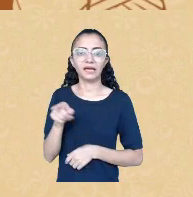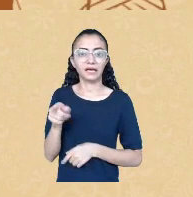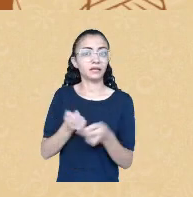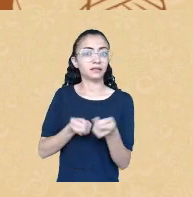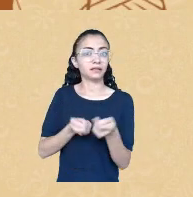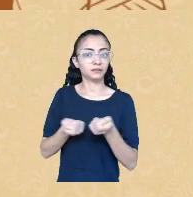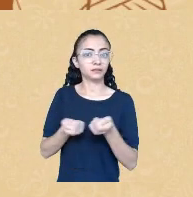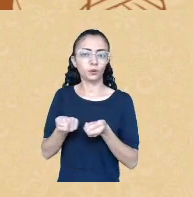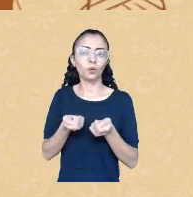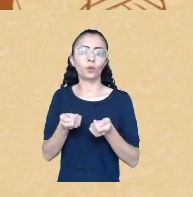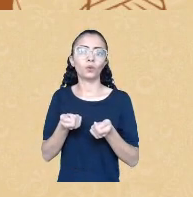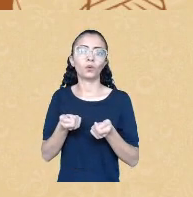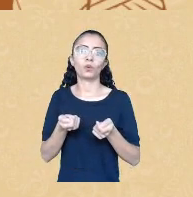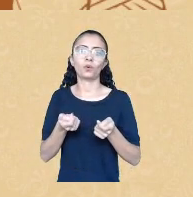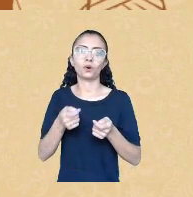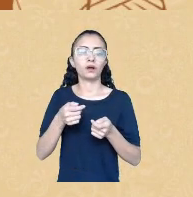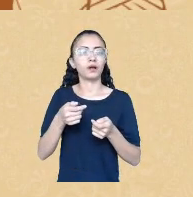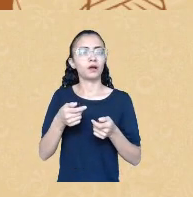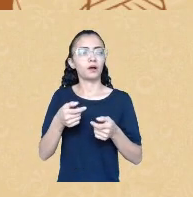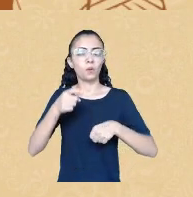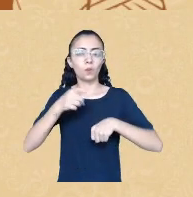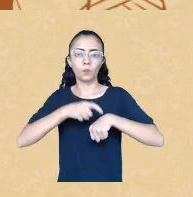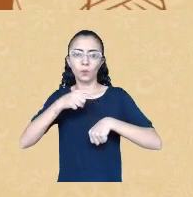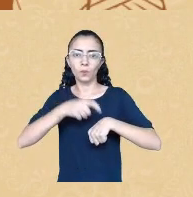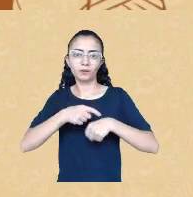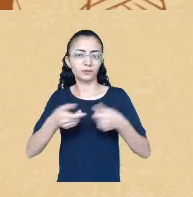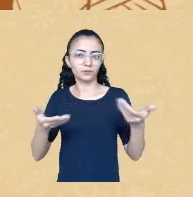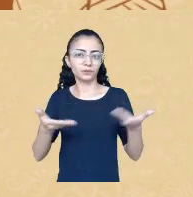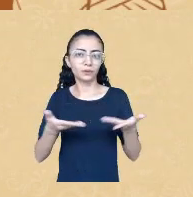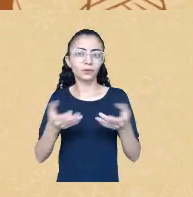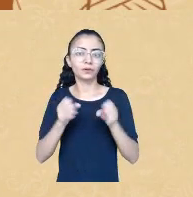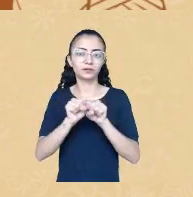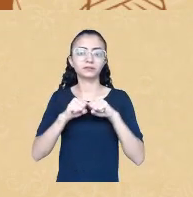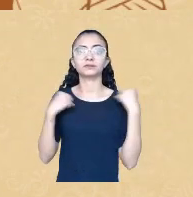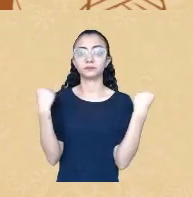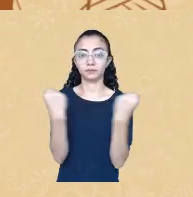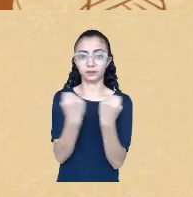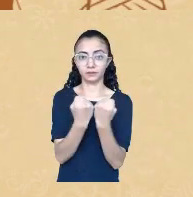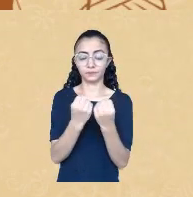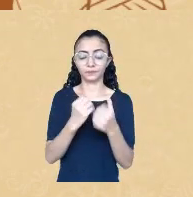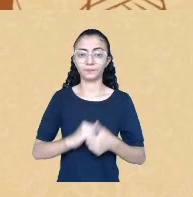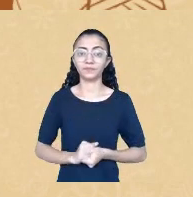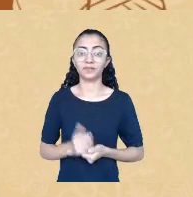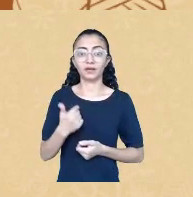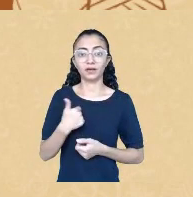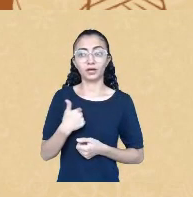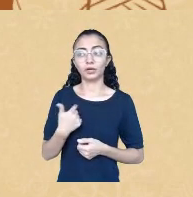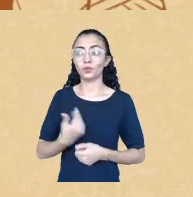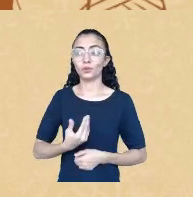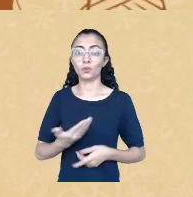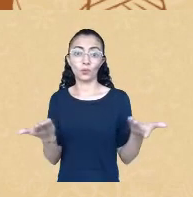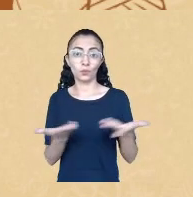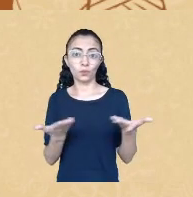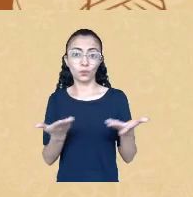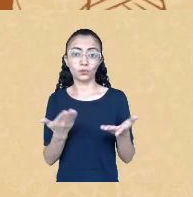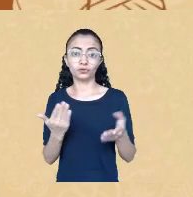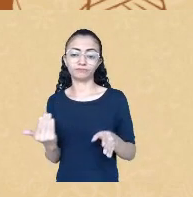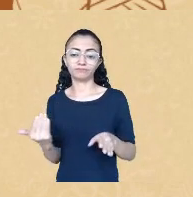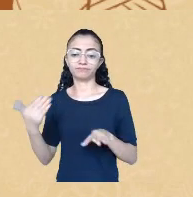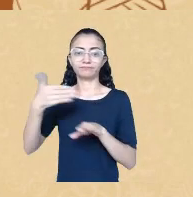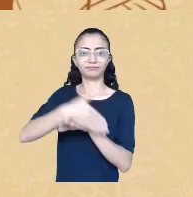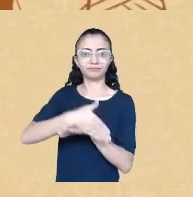espaço, né, do nosso seminário, e aí hoje eu estou aqui só para fazer